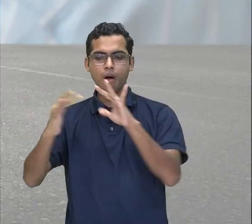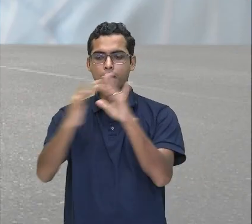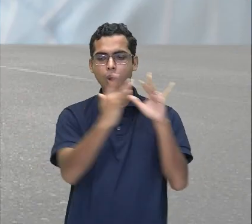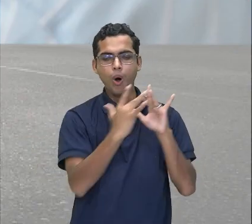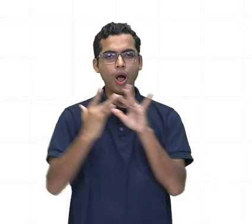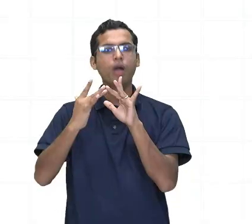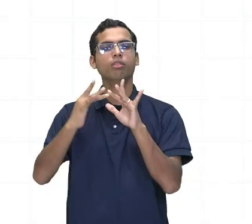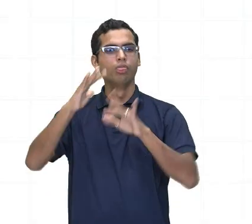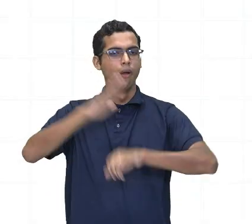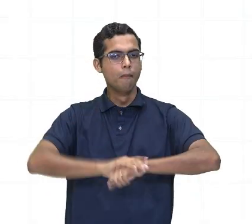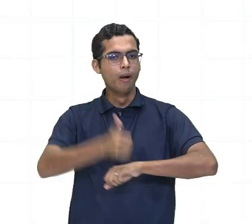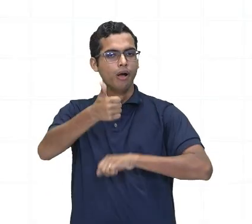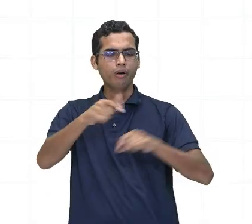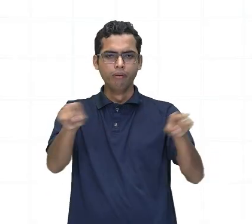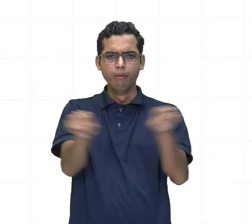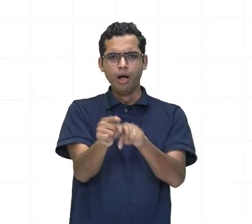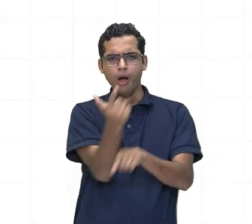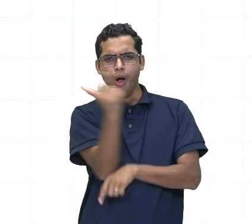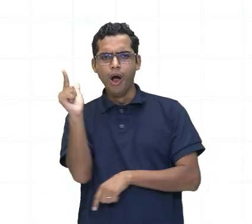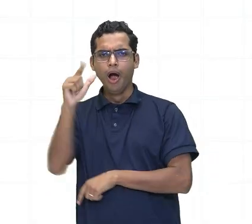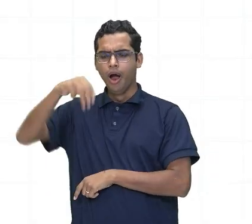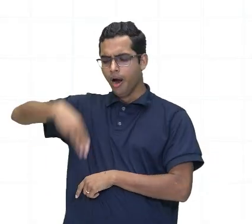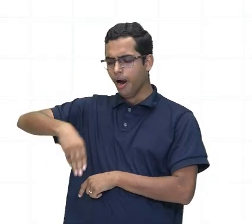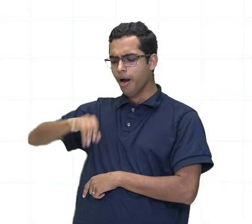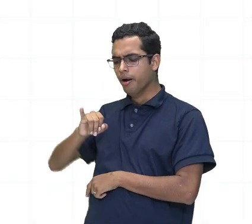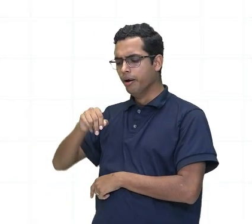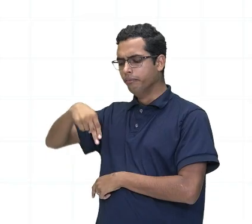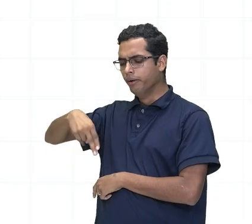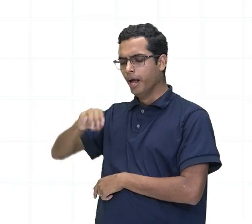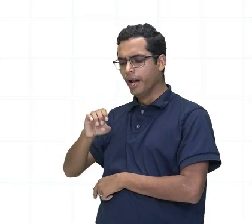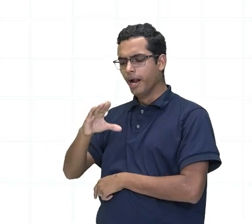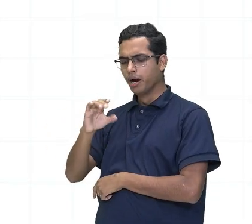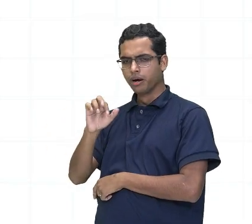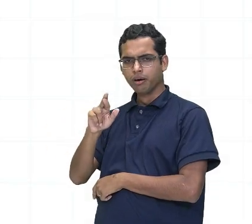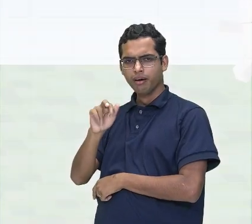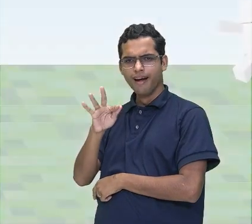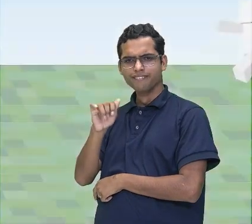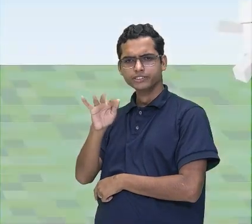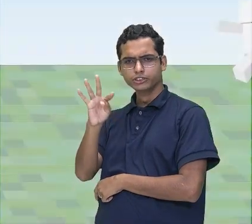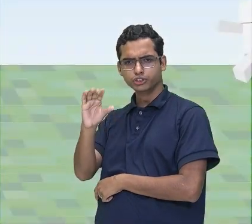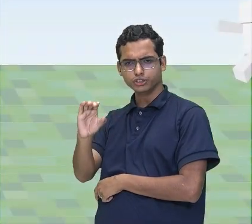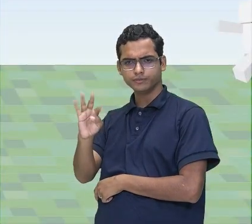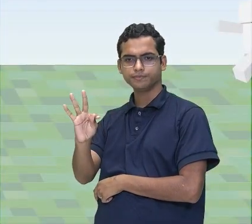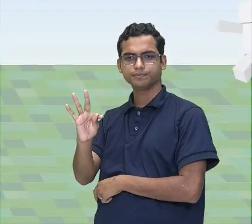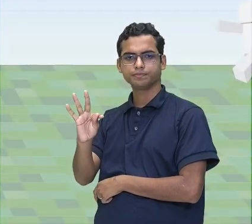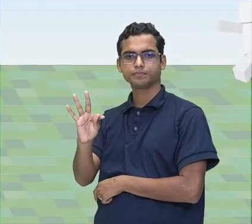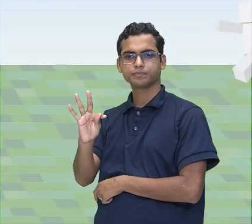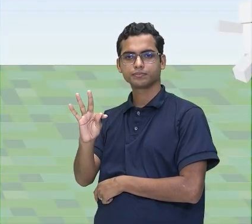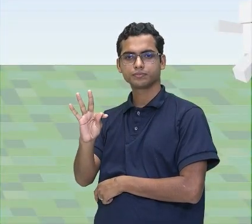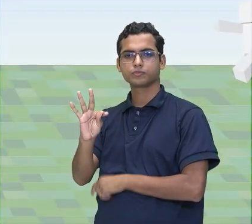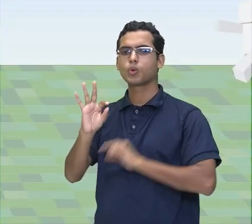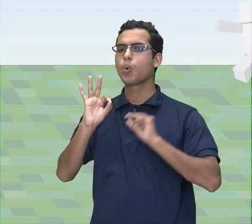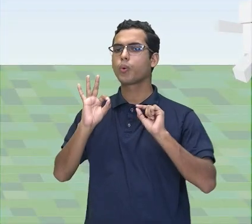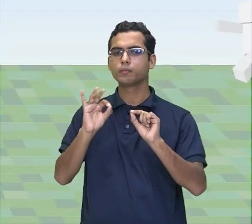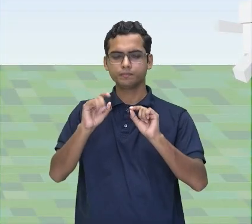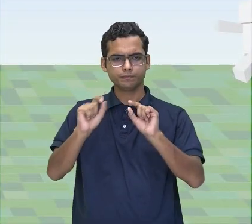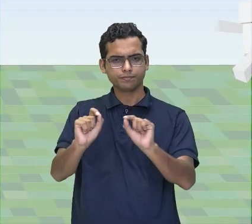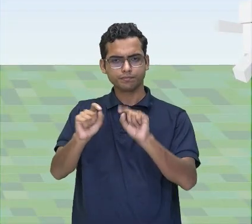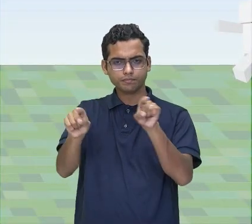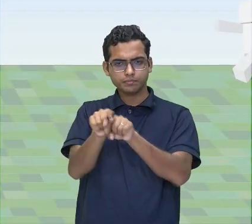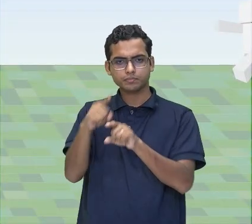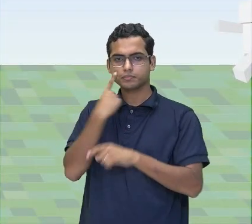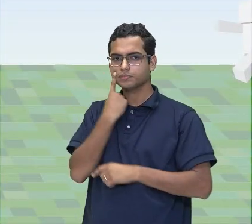que é o Minecraft, que é um jogo de criatividade e colaboração. E aí, o Minecraft é um jogo